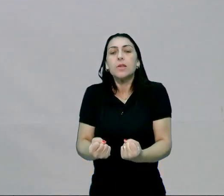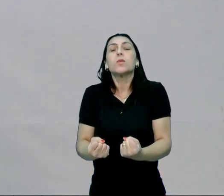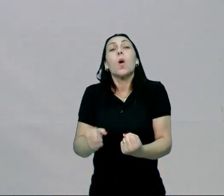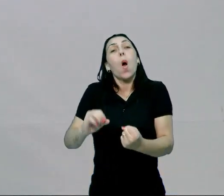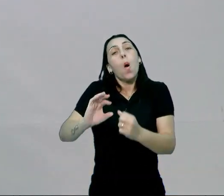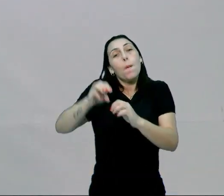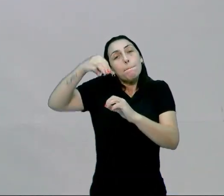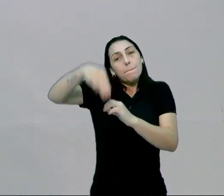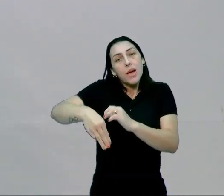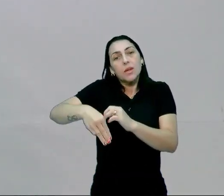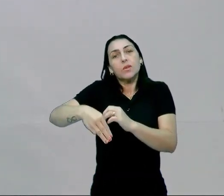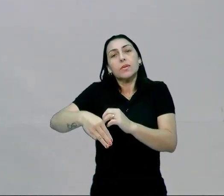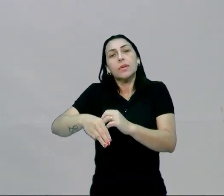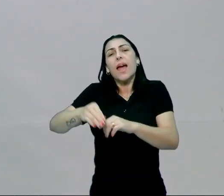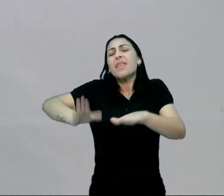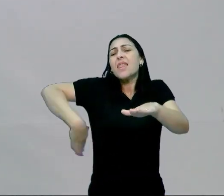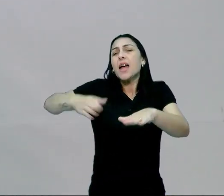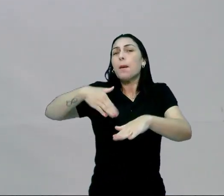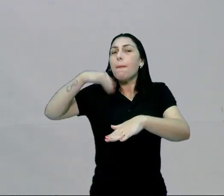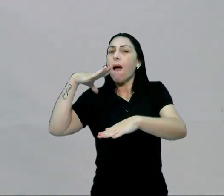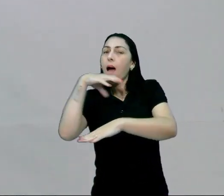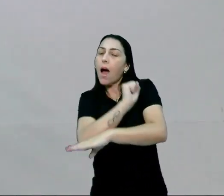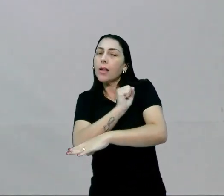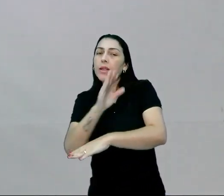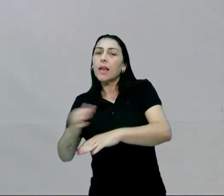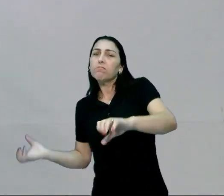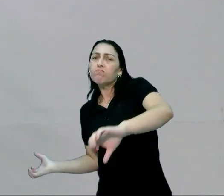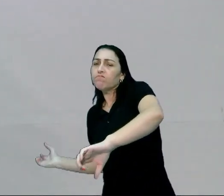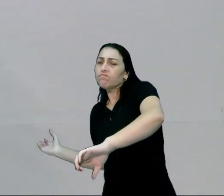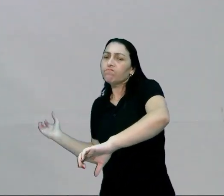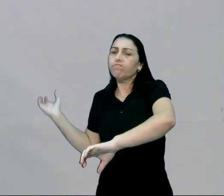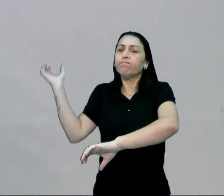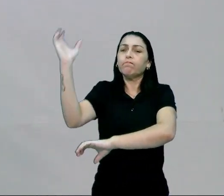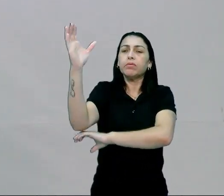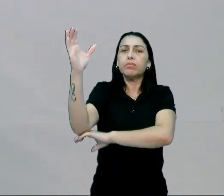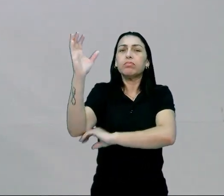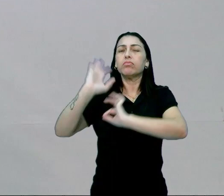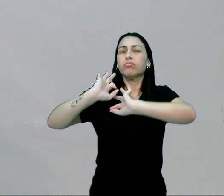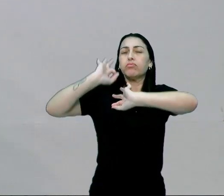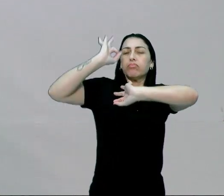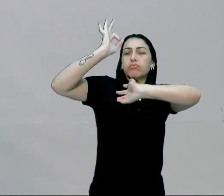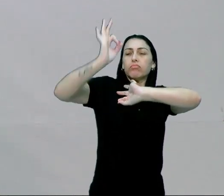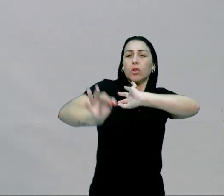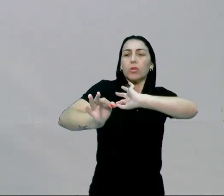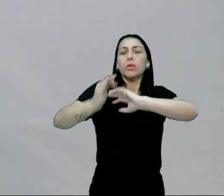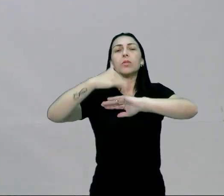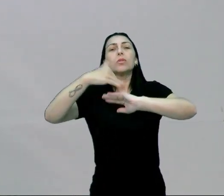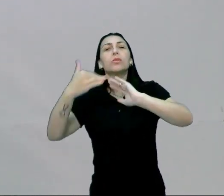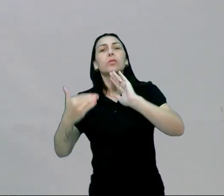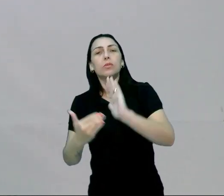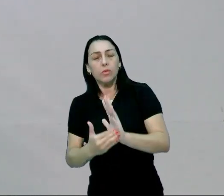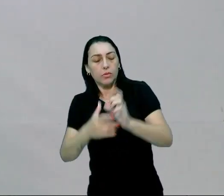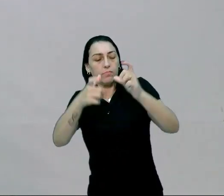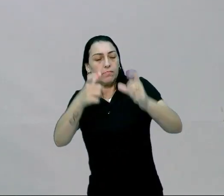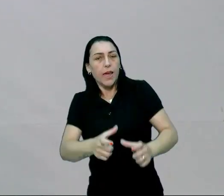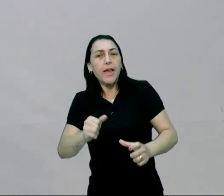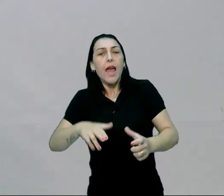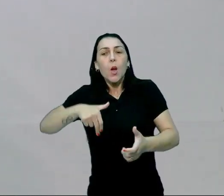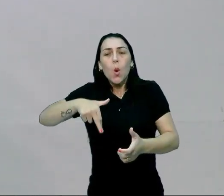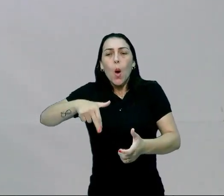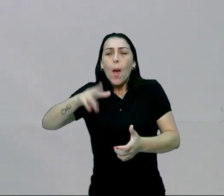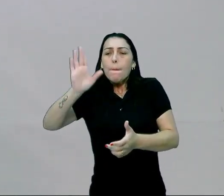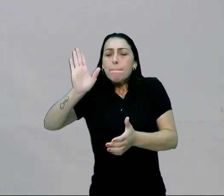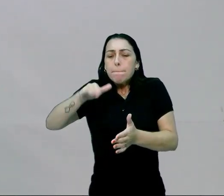metros. Então quem nada mais rápido, quem é que arremessou o peso mais longe. Então todas essas marcações, quem correu em menos